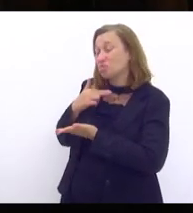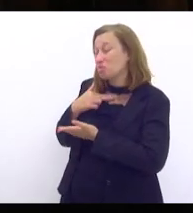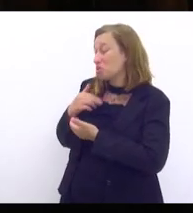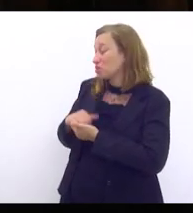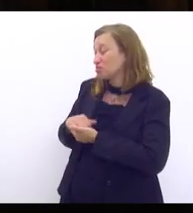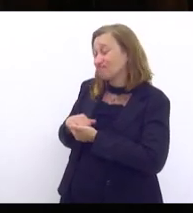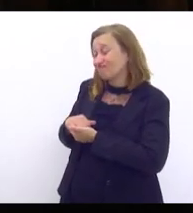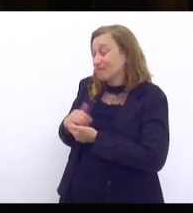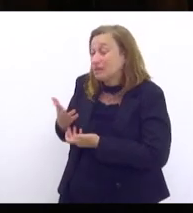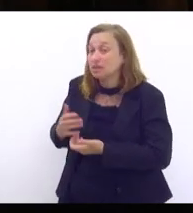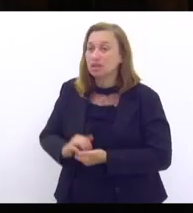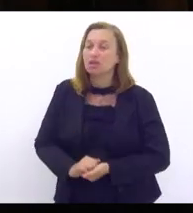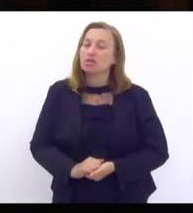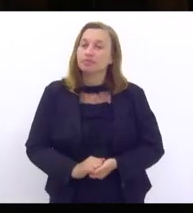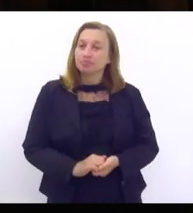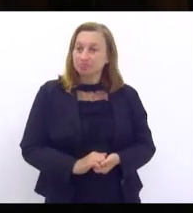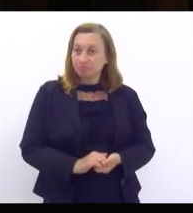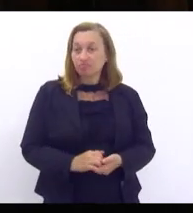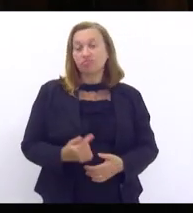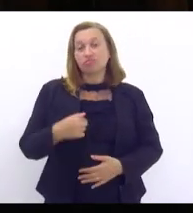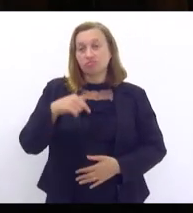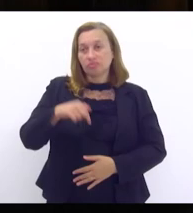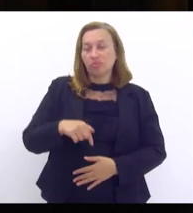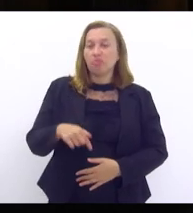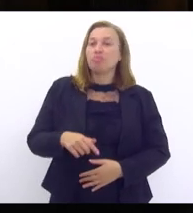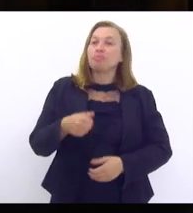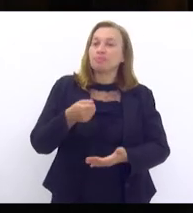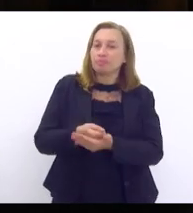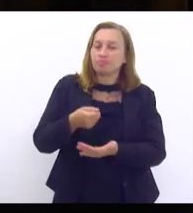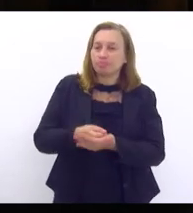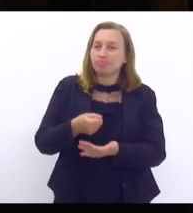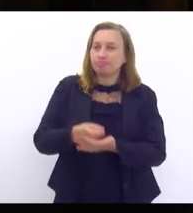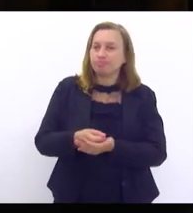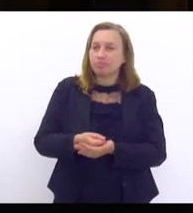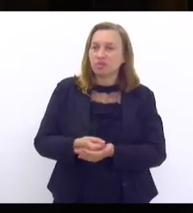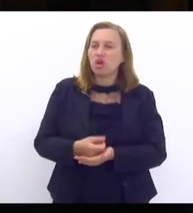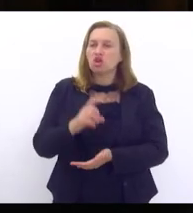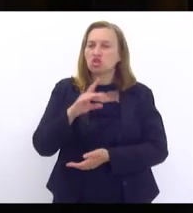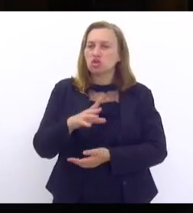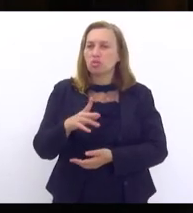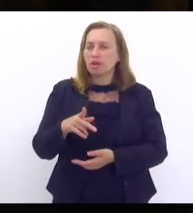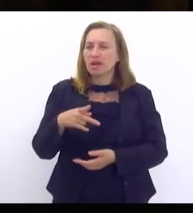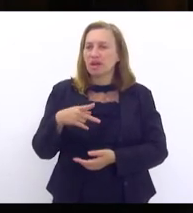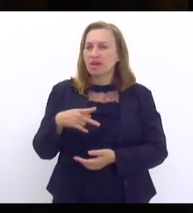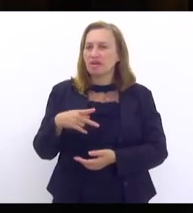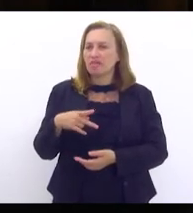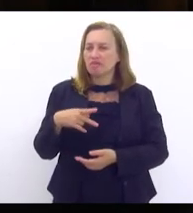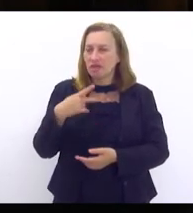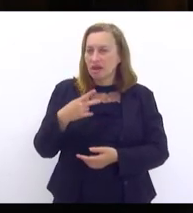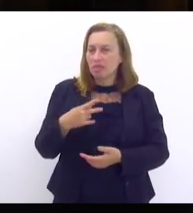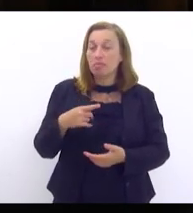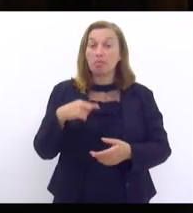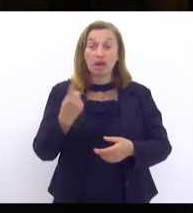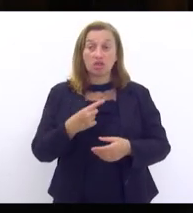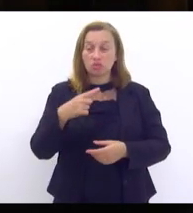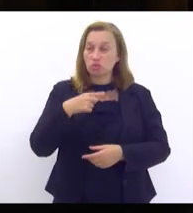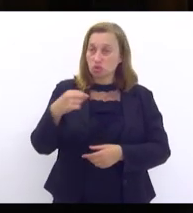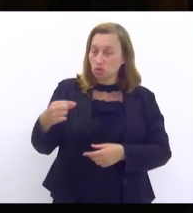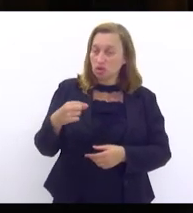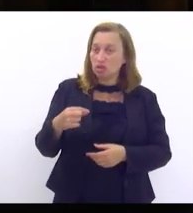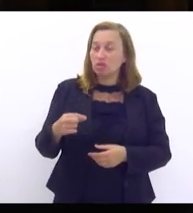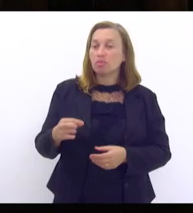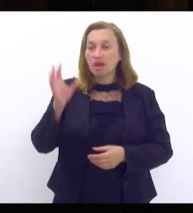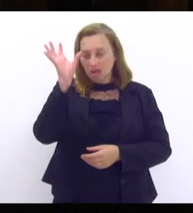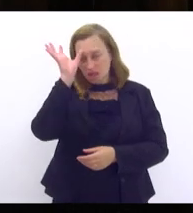nada com isso. Então, eu estou aqui para a gente cobrar. Eu acho que a gente não está só aqui para apontar, eu acho que a gente é eleito para tentar